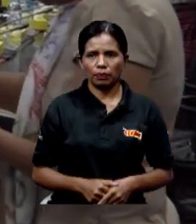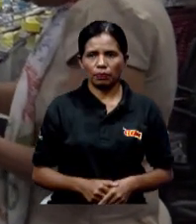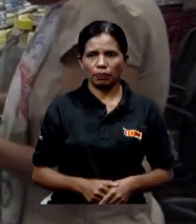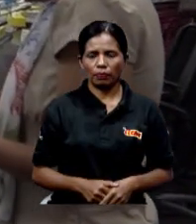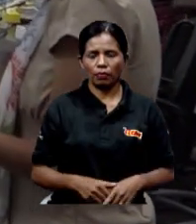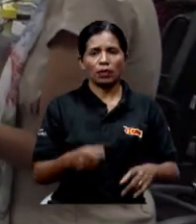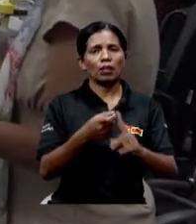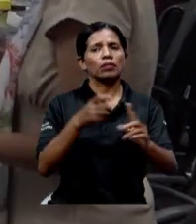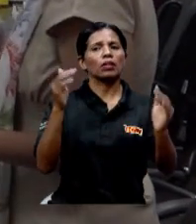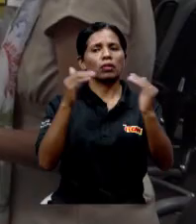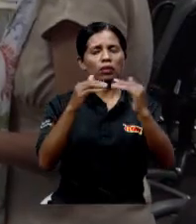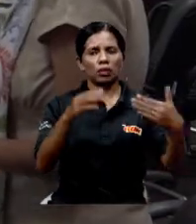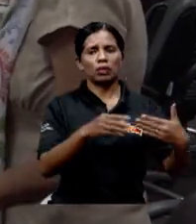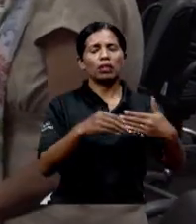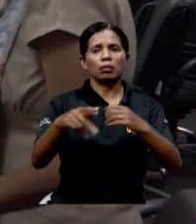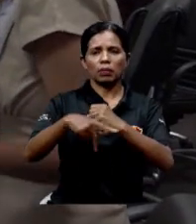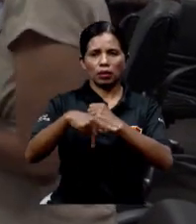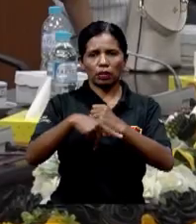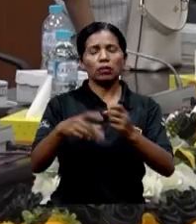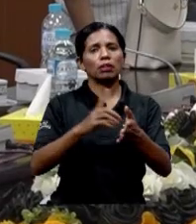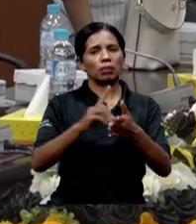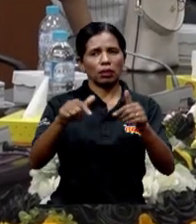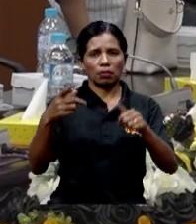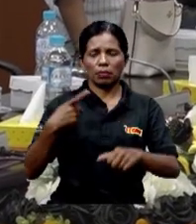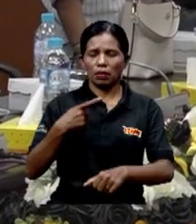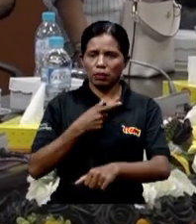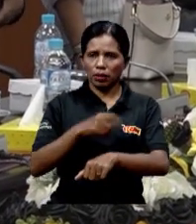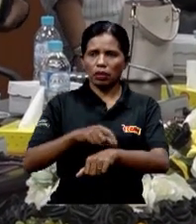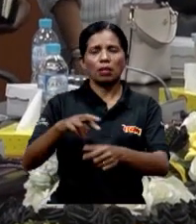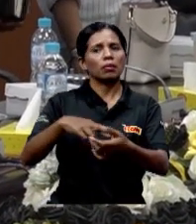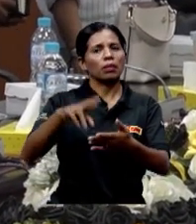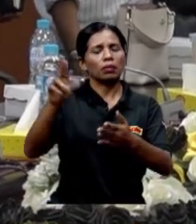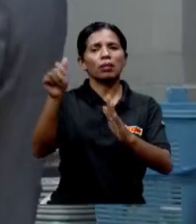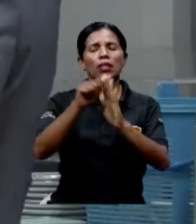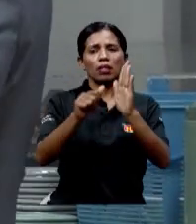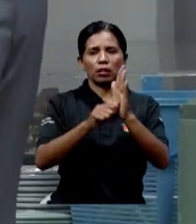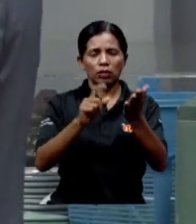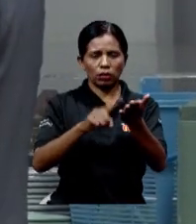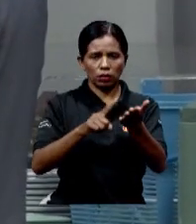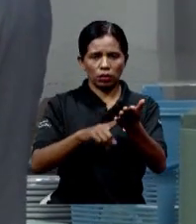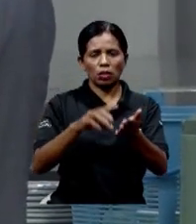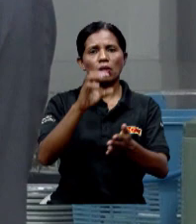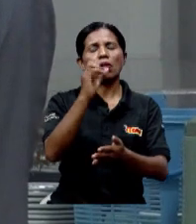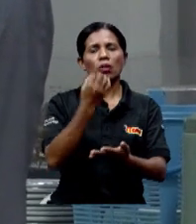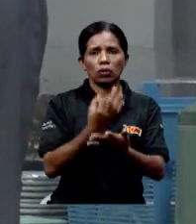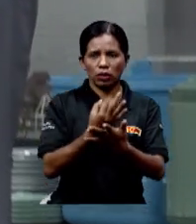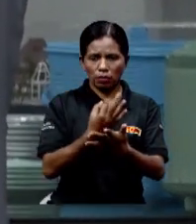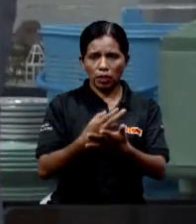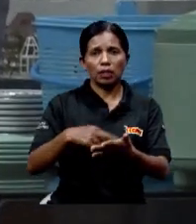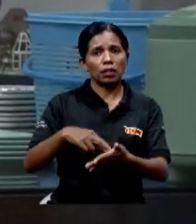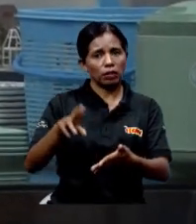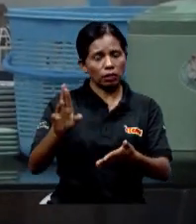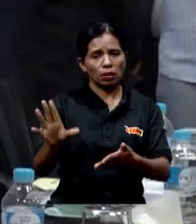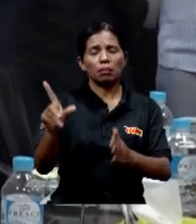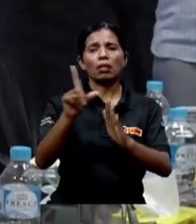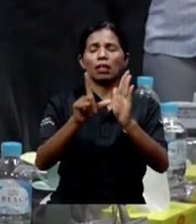Luzi reunião líder bancada semana no Parlamento Nacional aprova uma agenda discussão do orçamento retificativo na alteração da